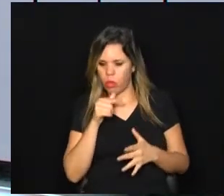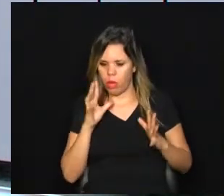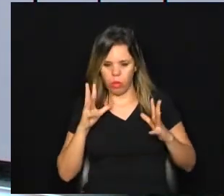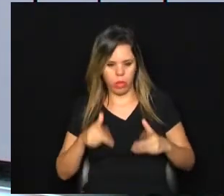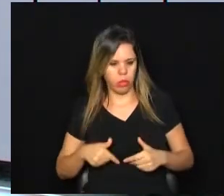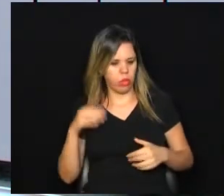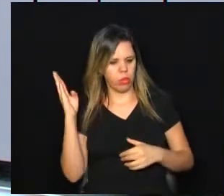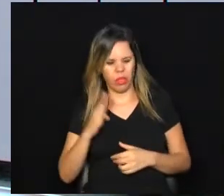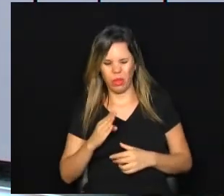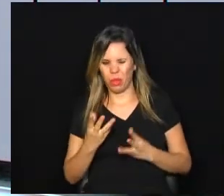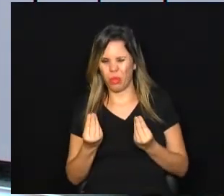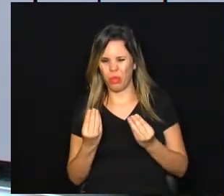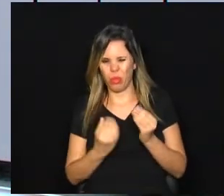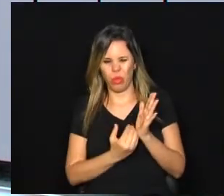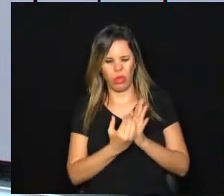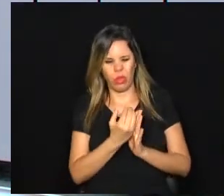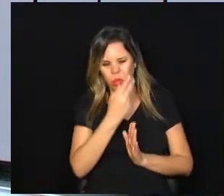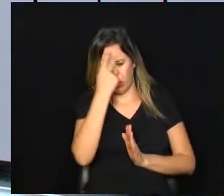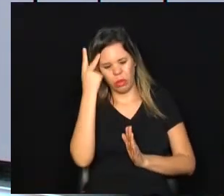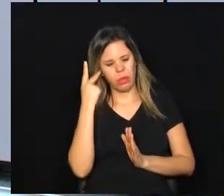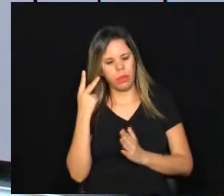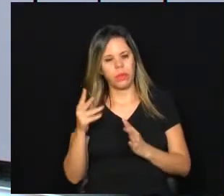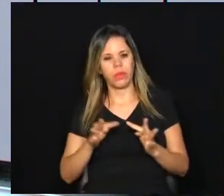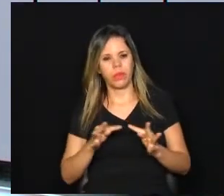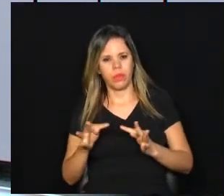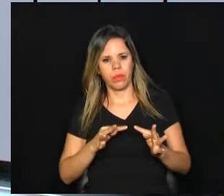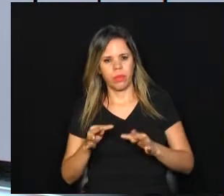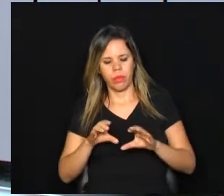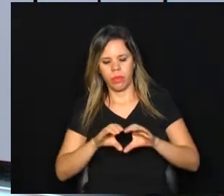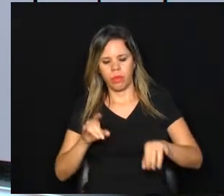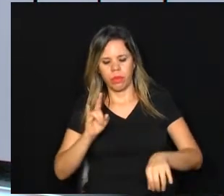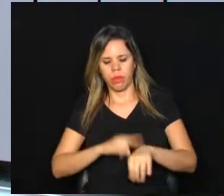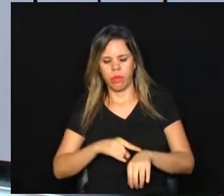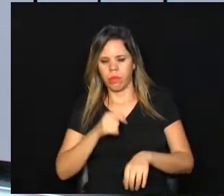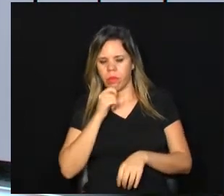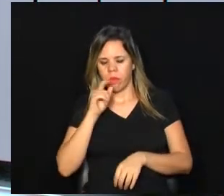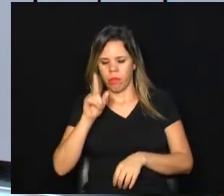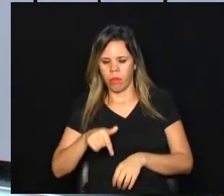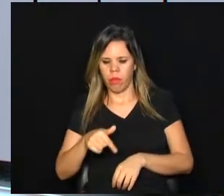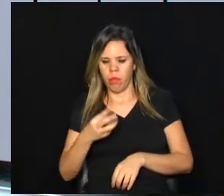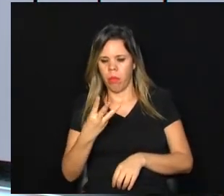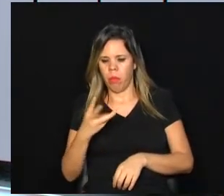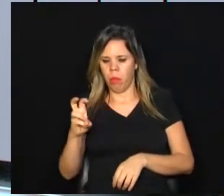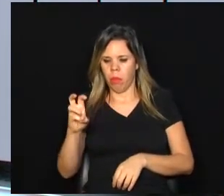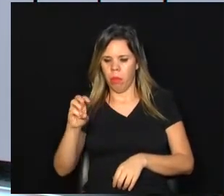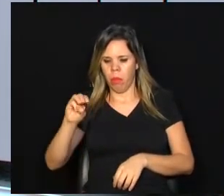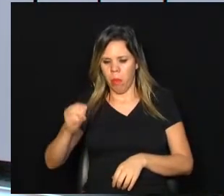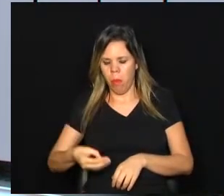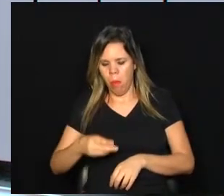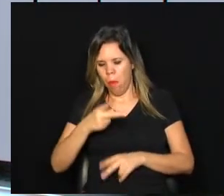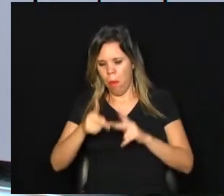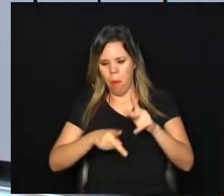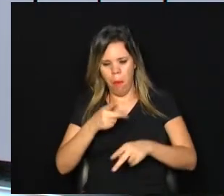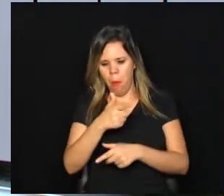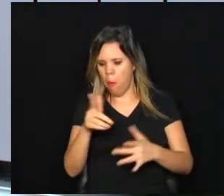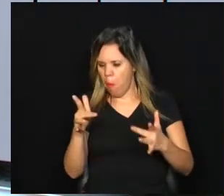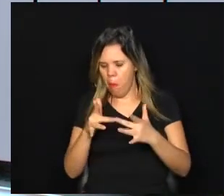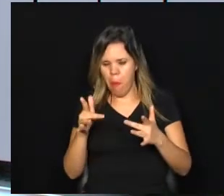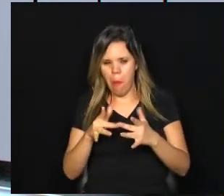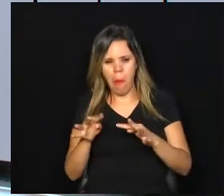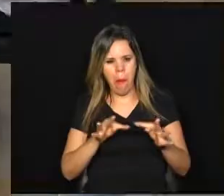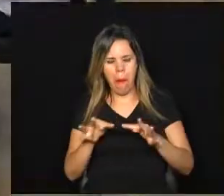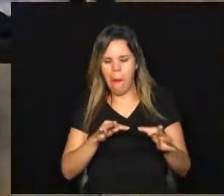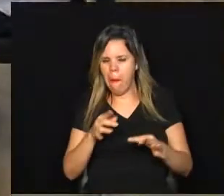é muito alto. E com relação ao tratamento do esgoto, isso ainda é mais... 35 milhões de brasileiros não têm acesso à água